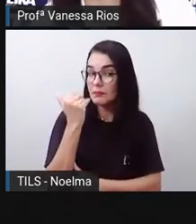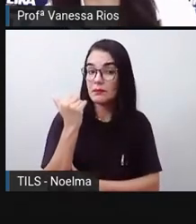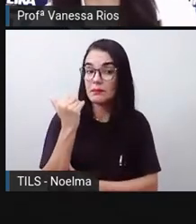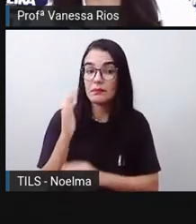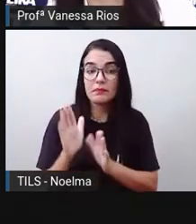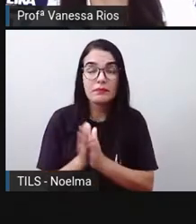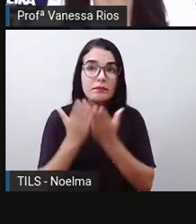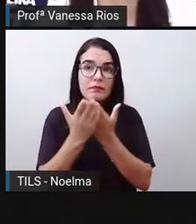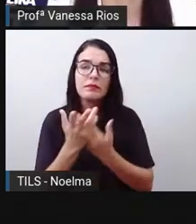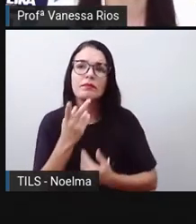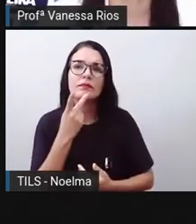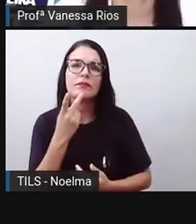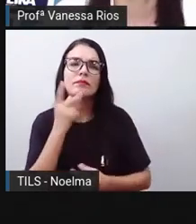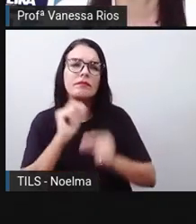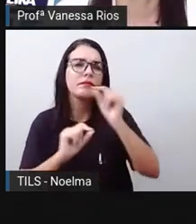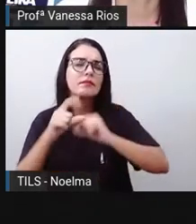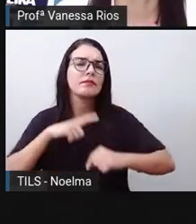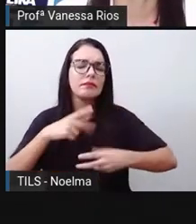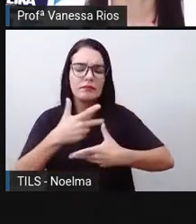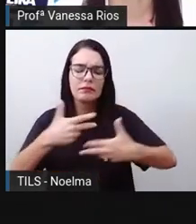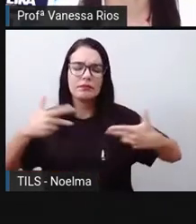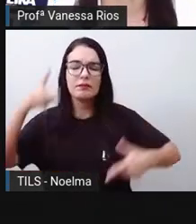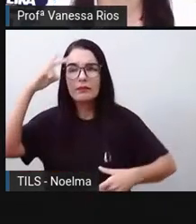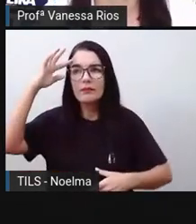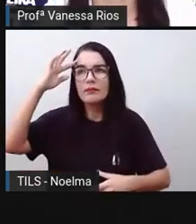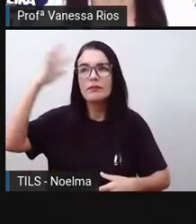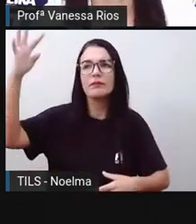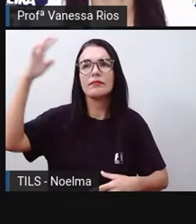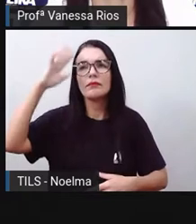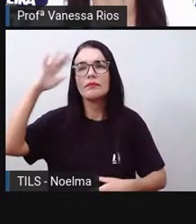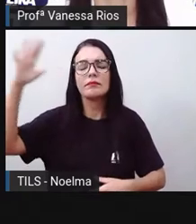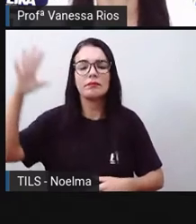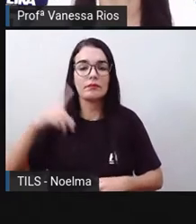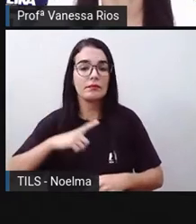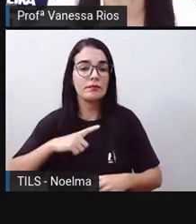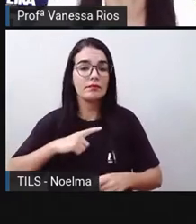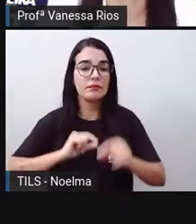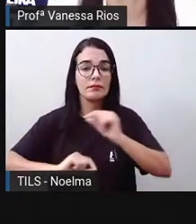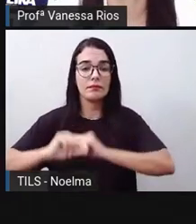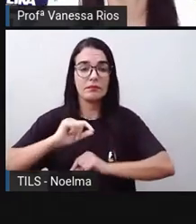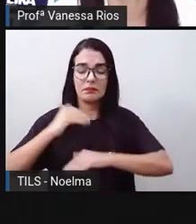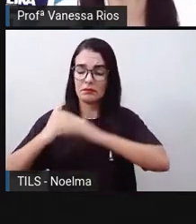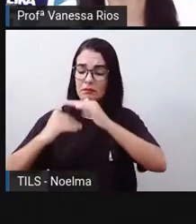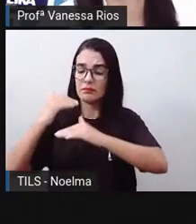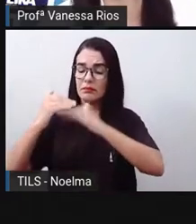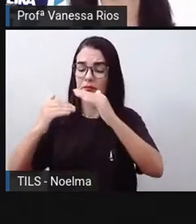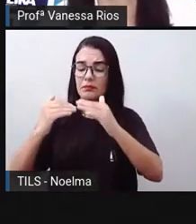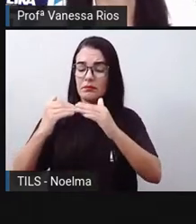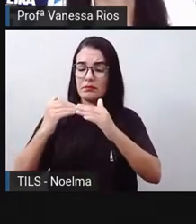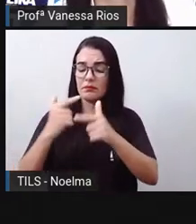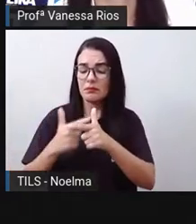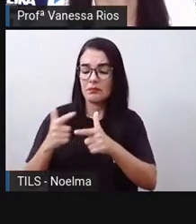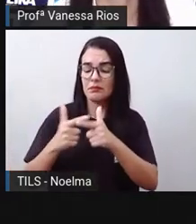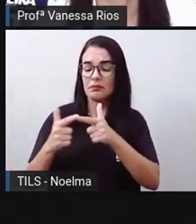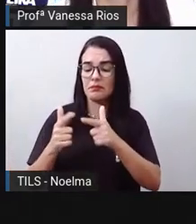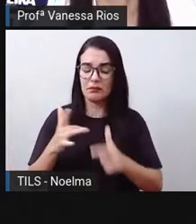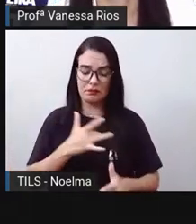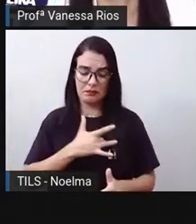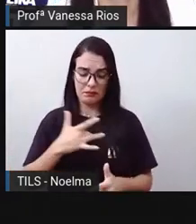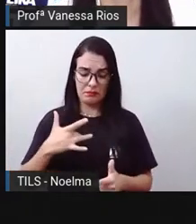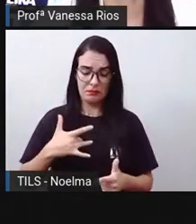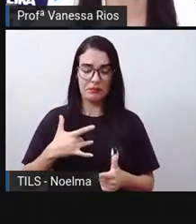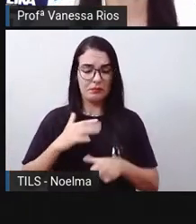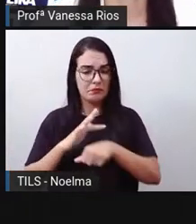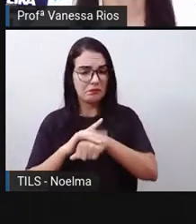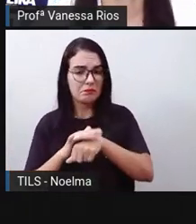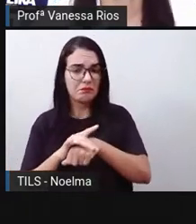de alimento, a gente pode pensar em problemas com alimento, em desenvolver alguma doença de repente. E